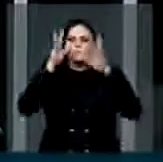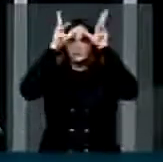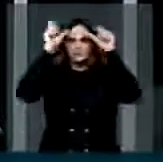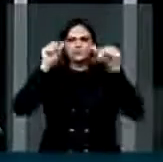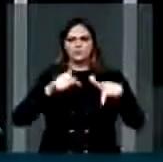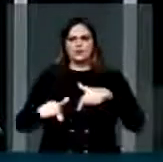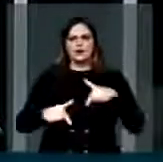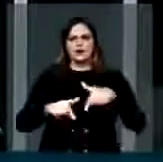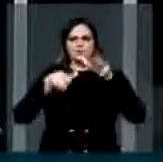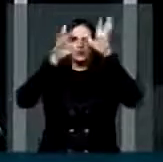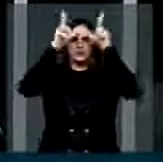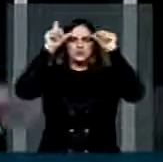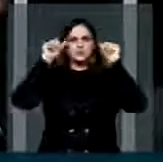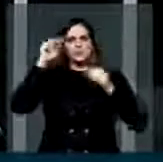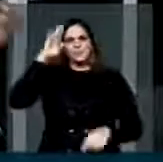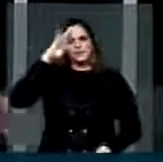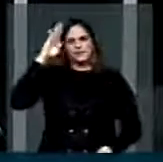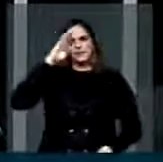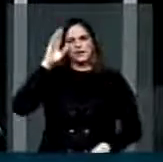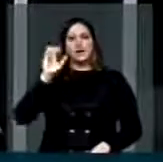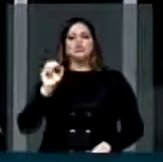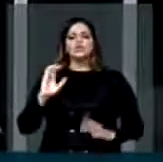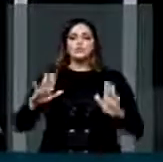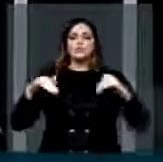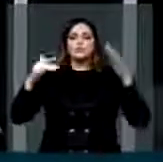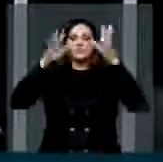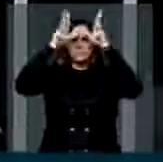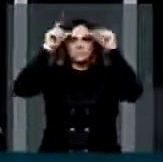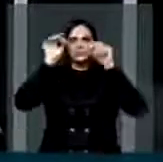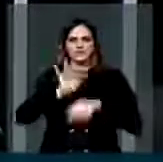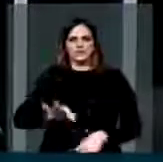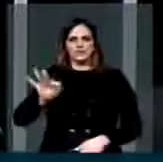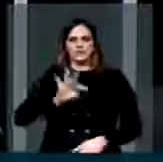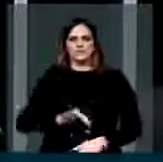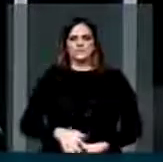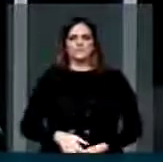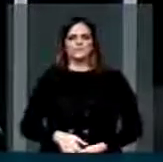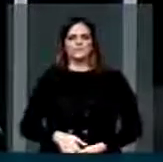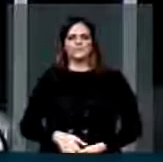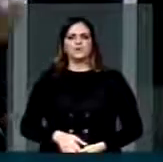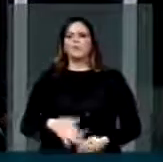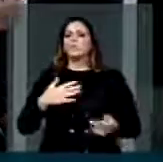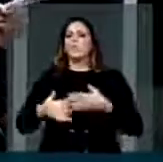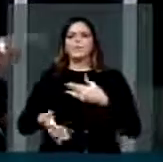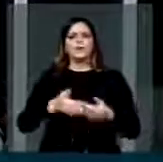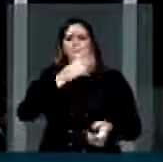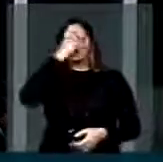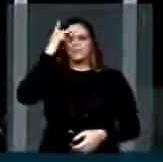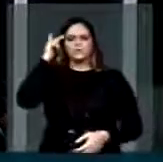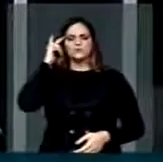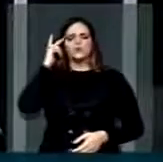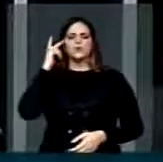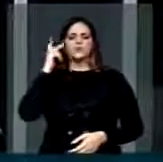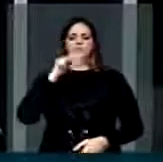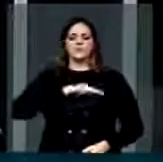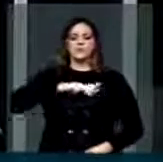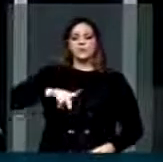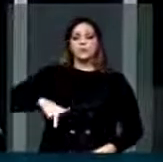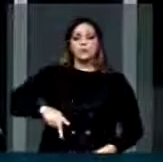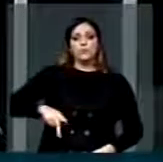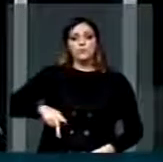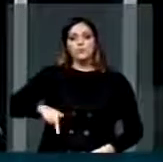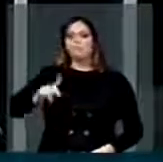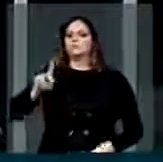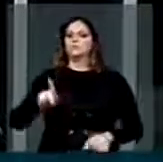do Tribunal Militar e do Supremo Tribunal Federal, quanto parentes de membros do Ministério Público e